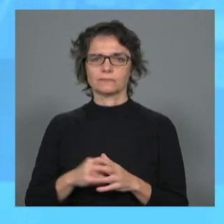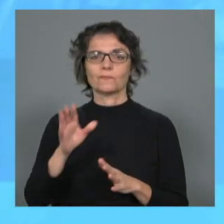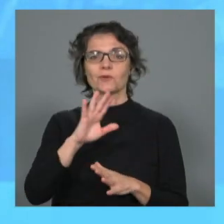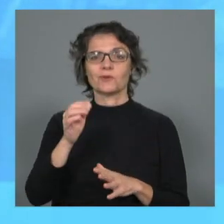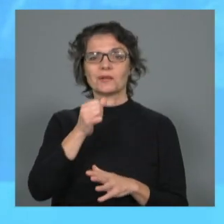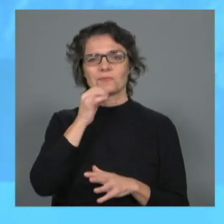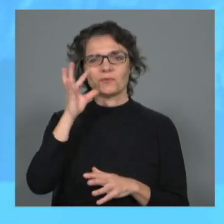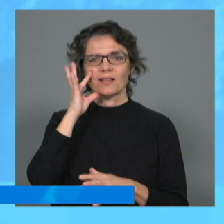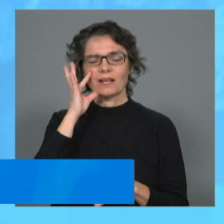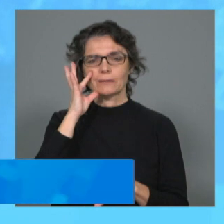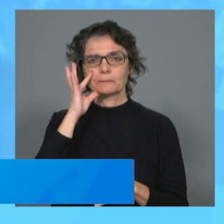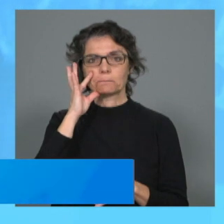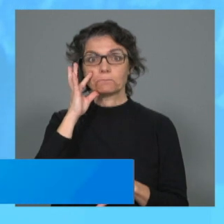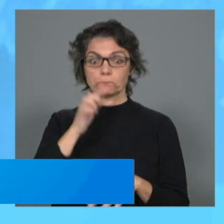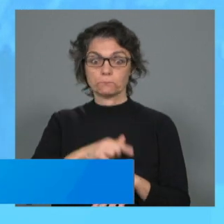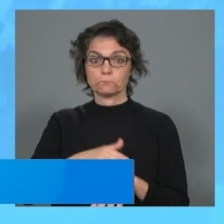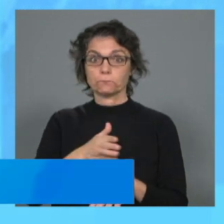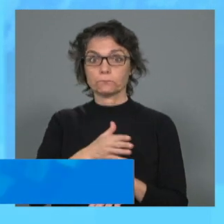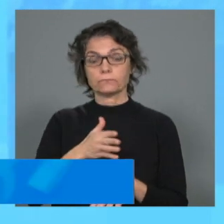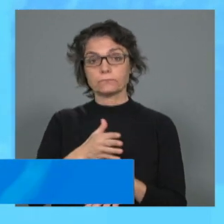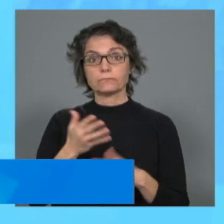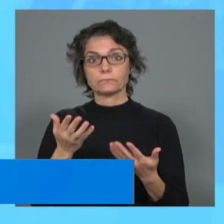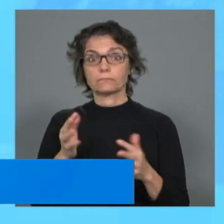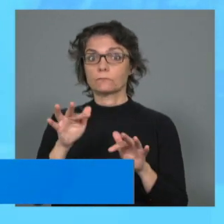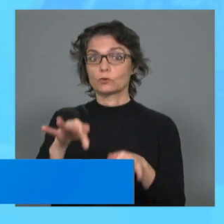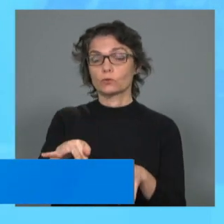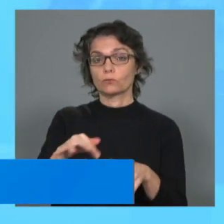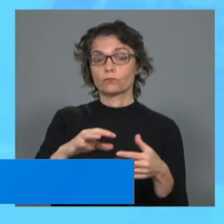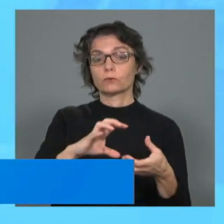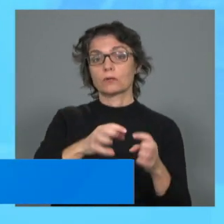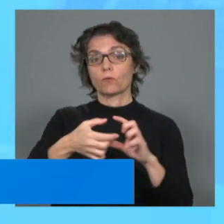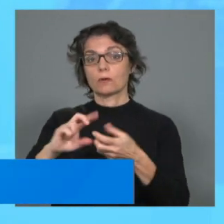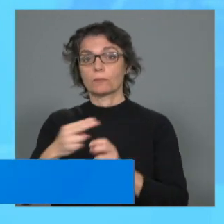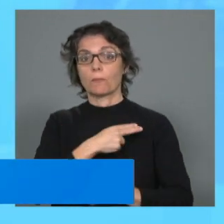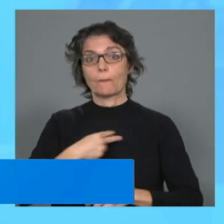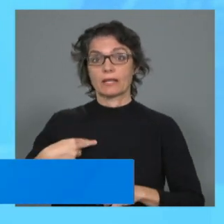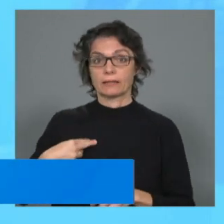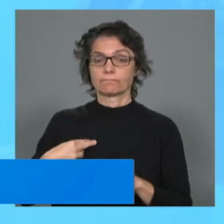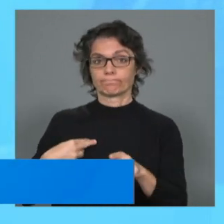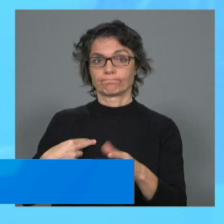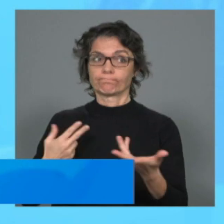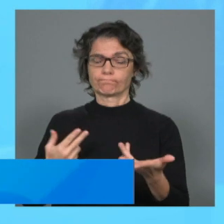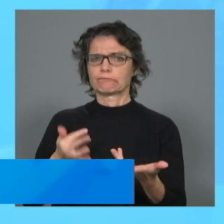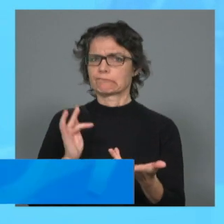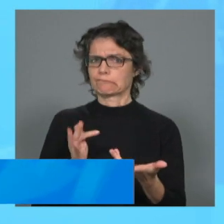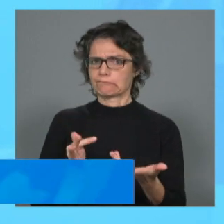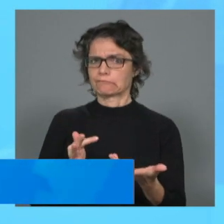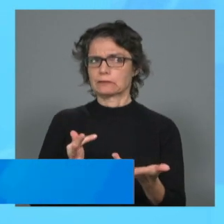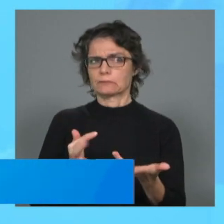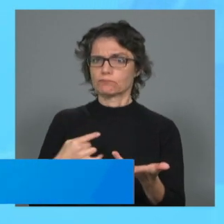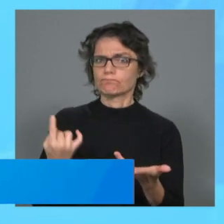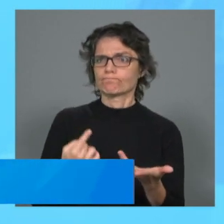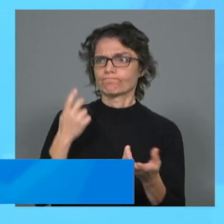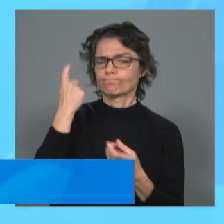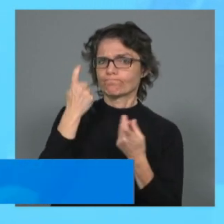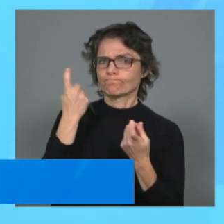Olá, muito boa tarde. No momento em que desceu o pano sobre os Jogos Olímpicos de Pequim, vale a pena refletir acerca